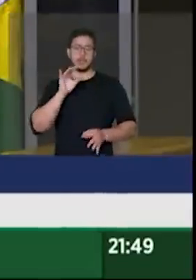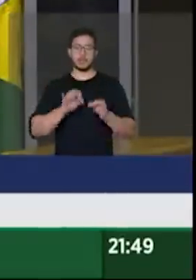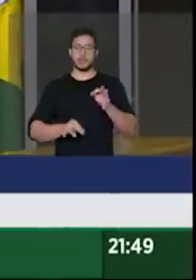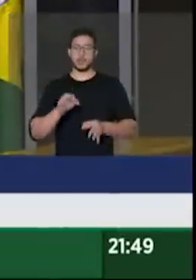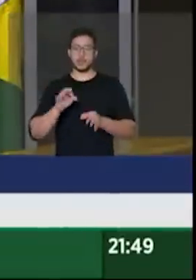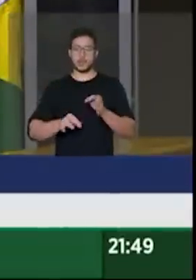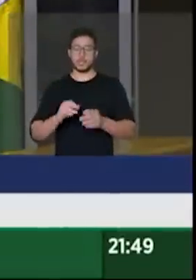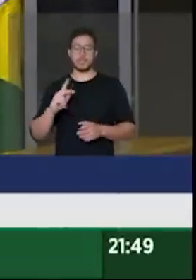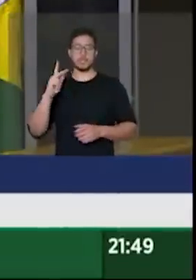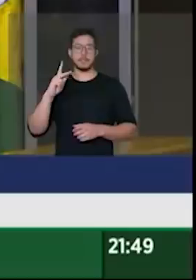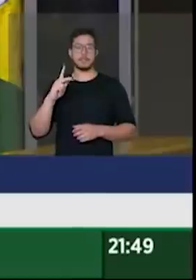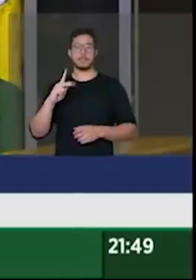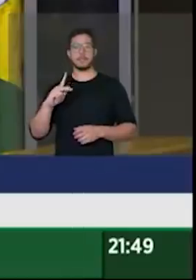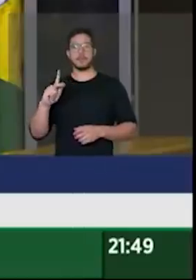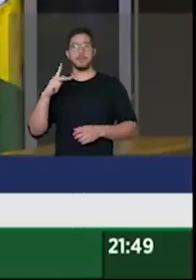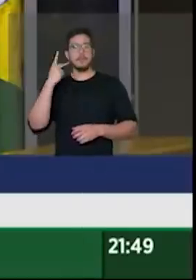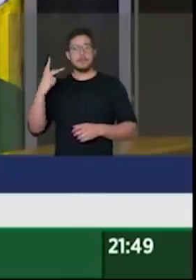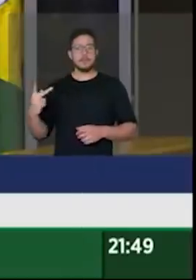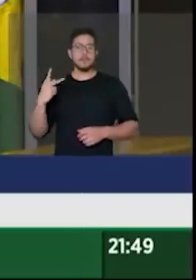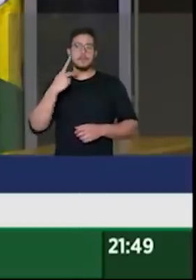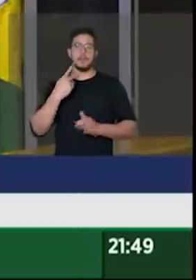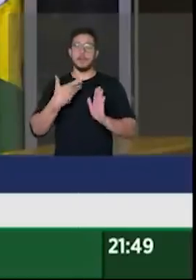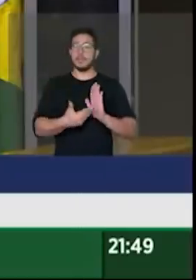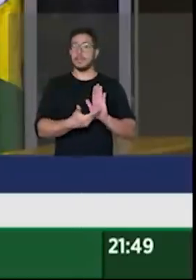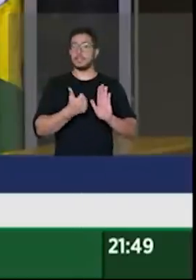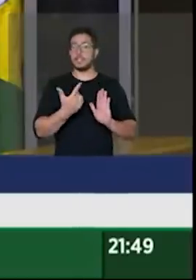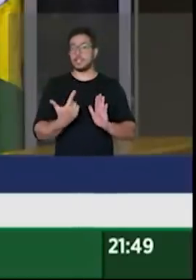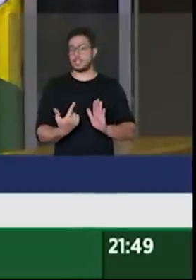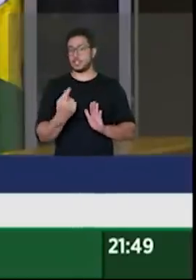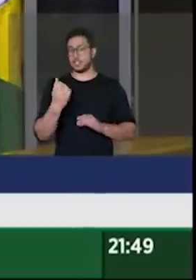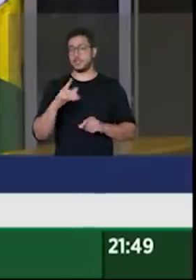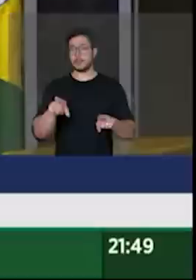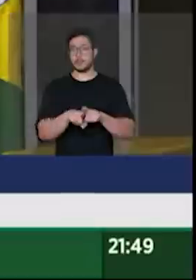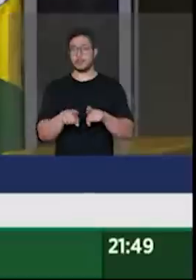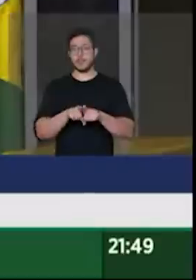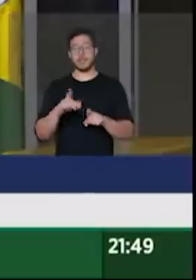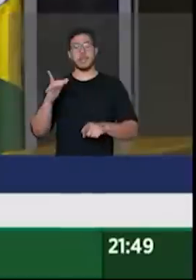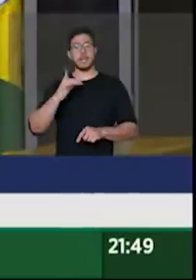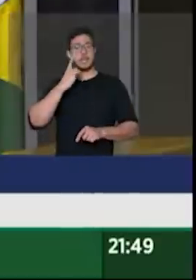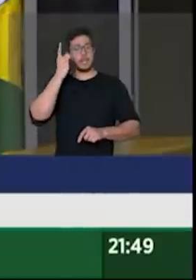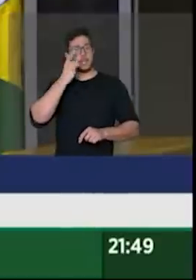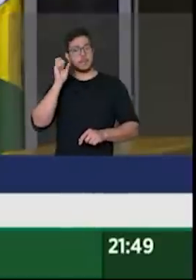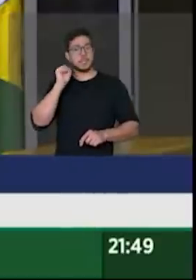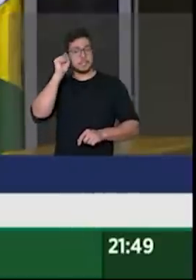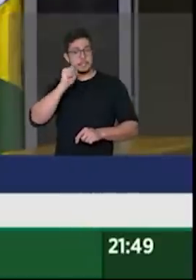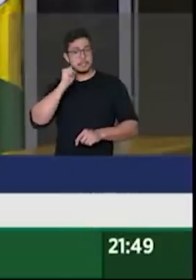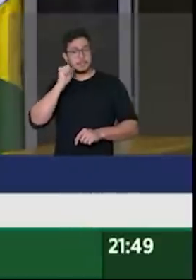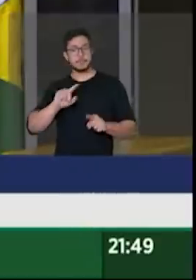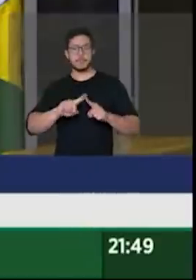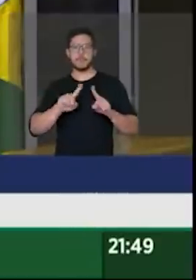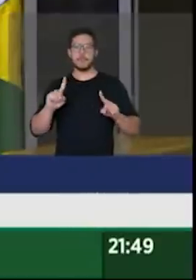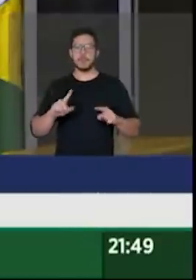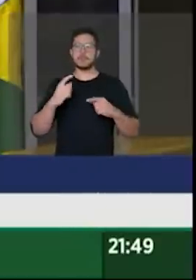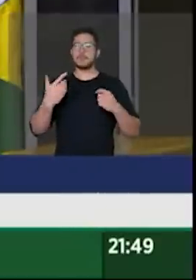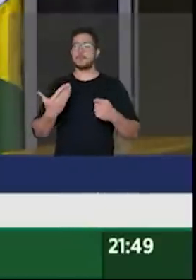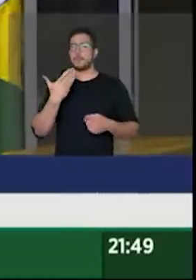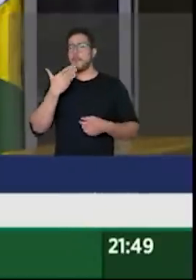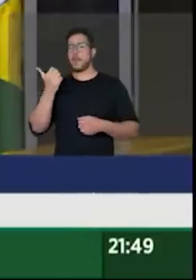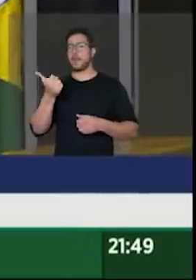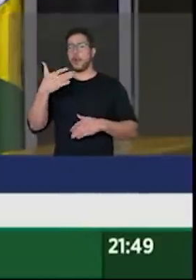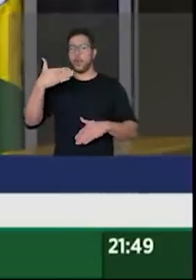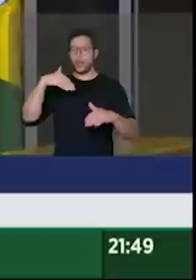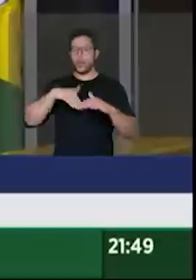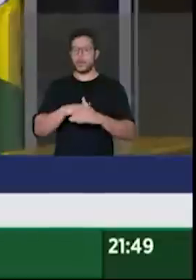de promotores, que cortaria salários e benefícios e auxílios de deputados federais e de senadores. Preferiu enterrar a